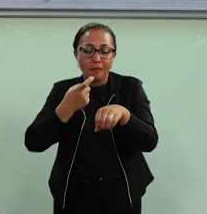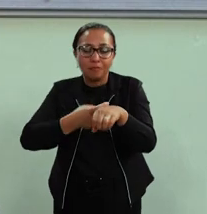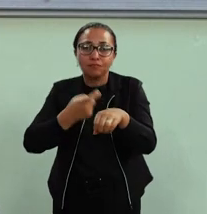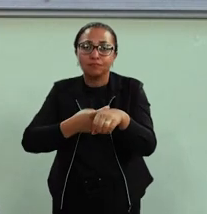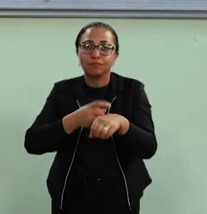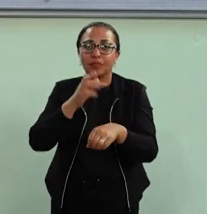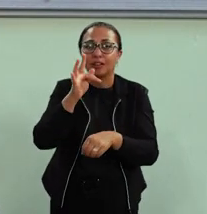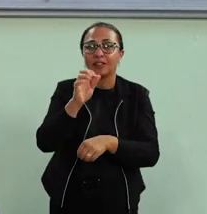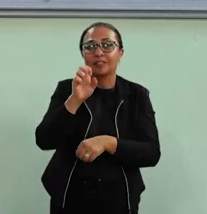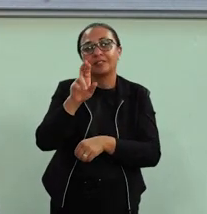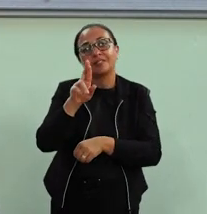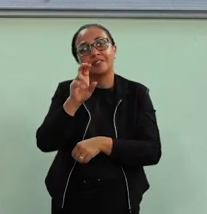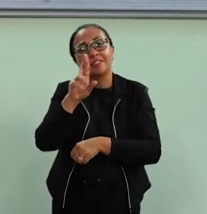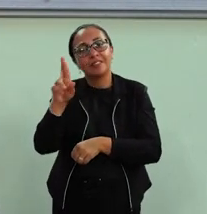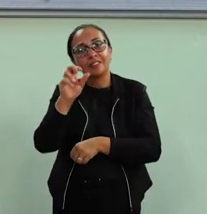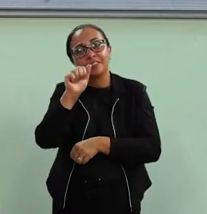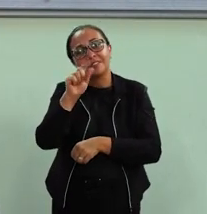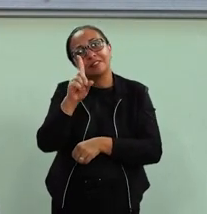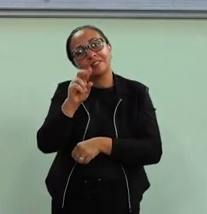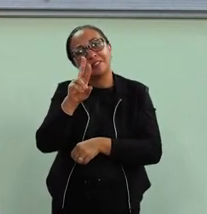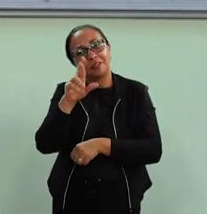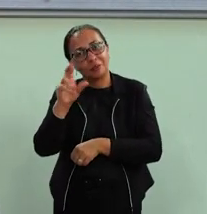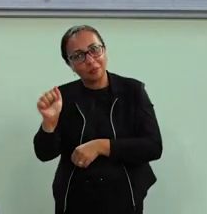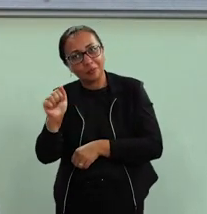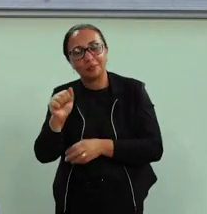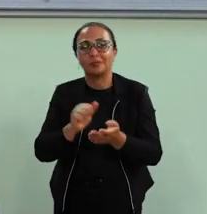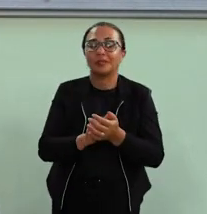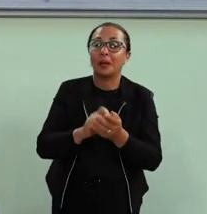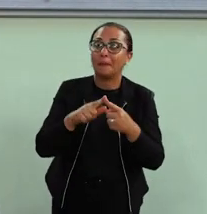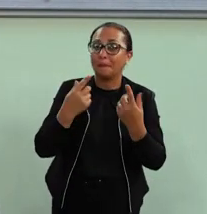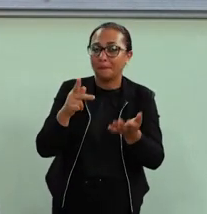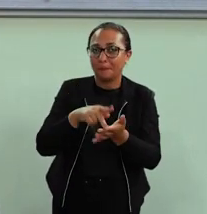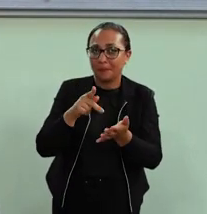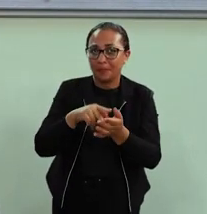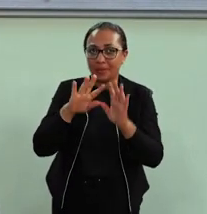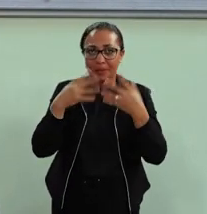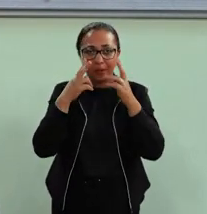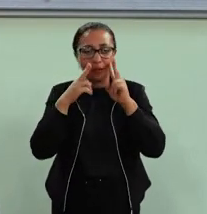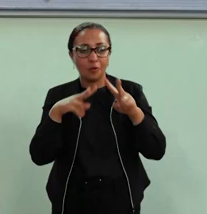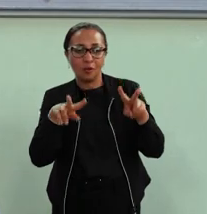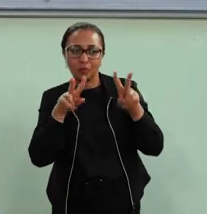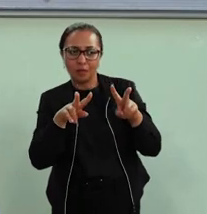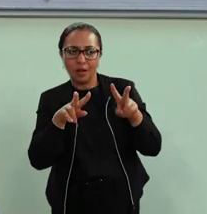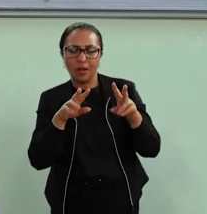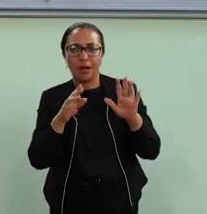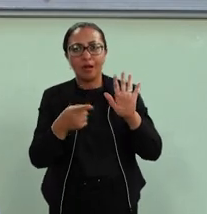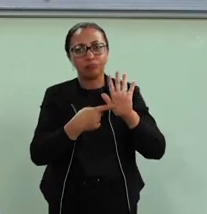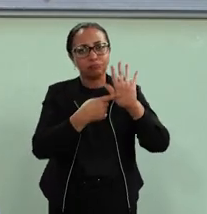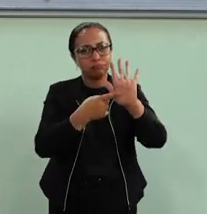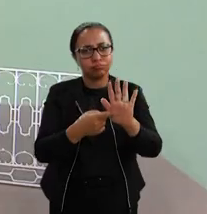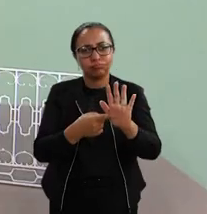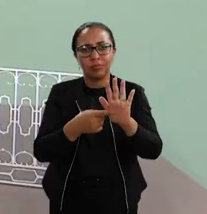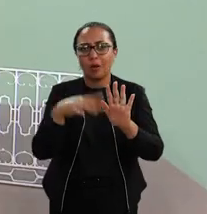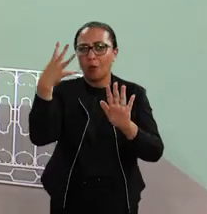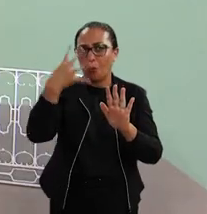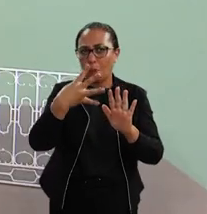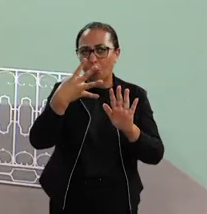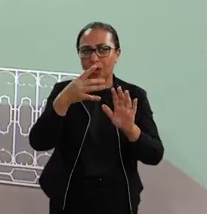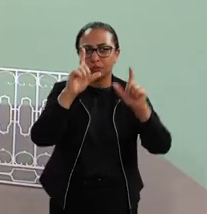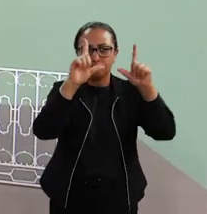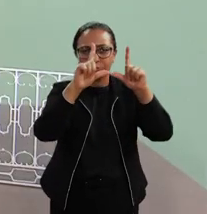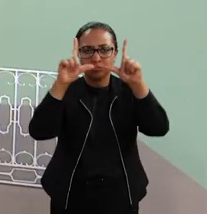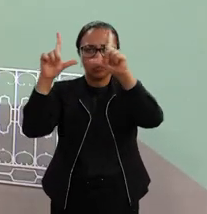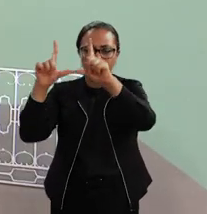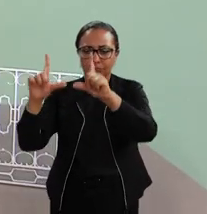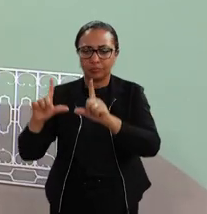é um padrão conhecido como ferradura. Mas que na verdade, quando você coloca os quatro